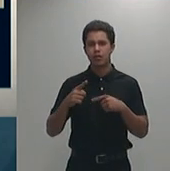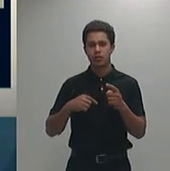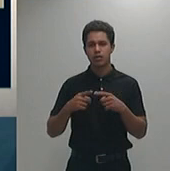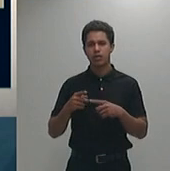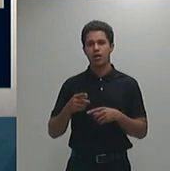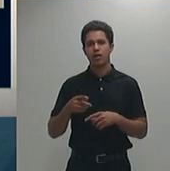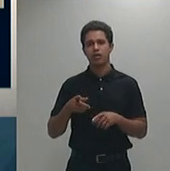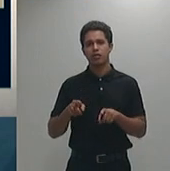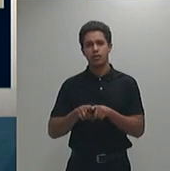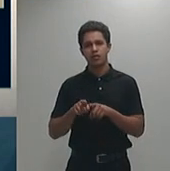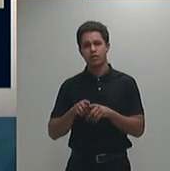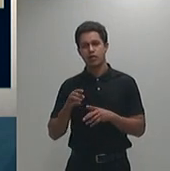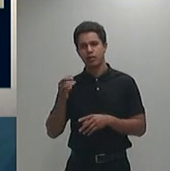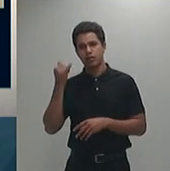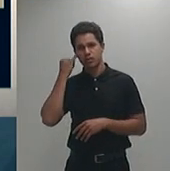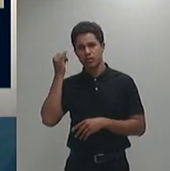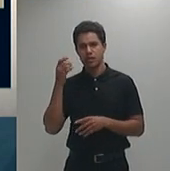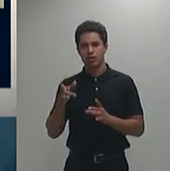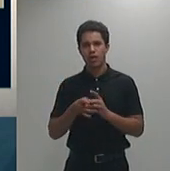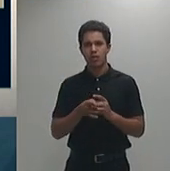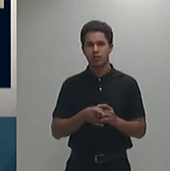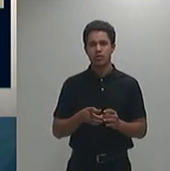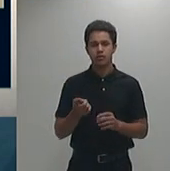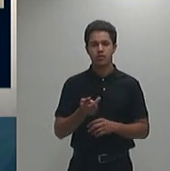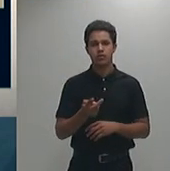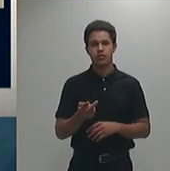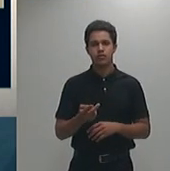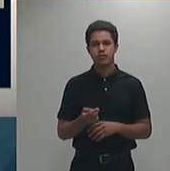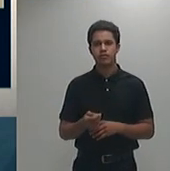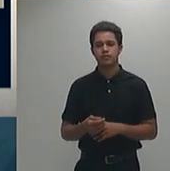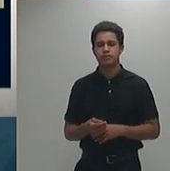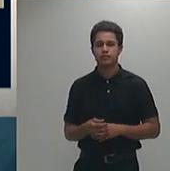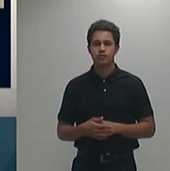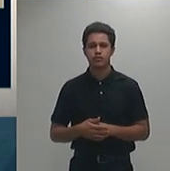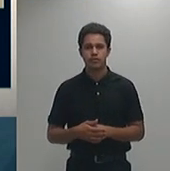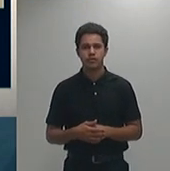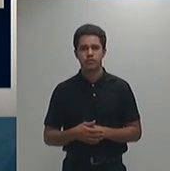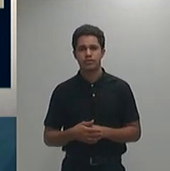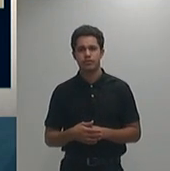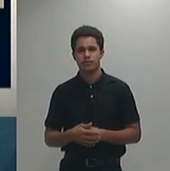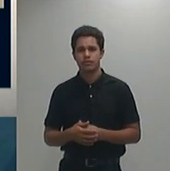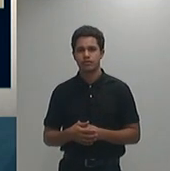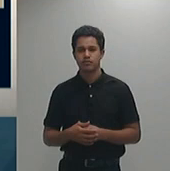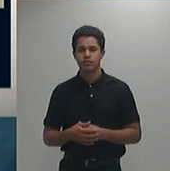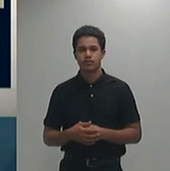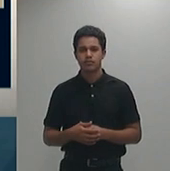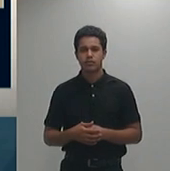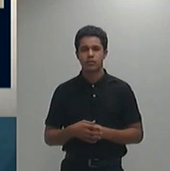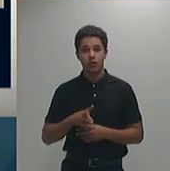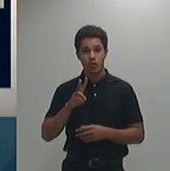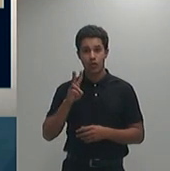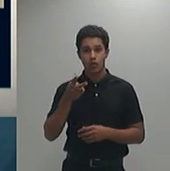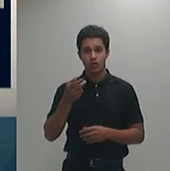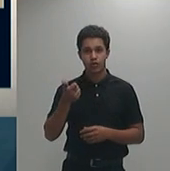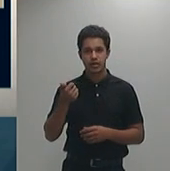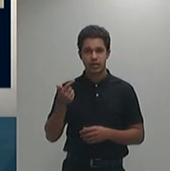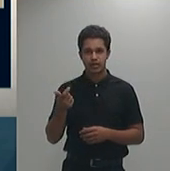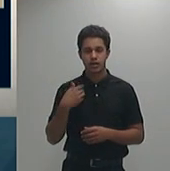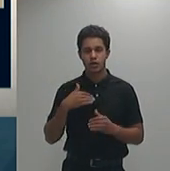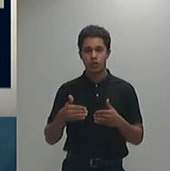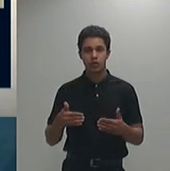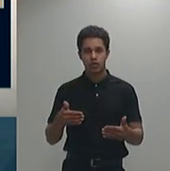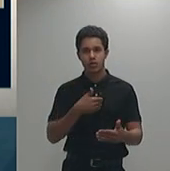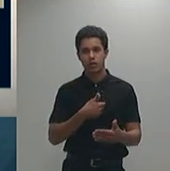considerados entre ser strass dos autos a Kim 2017 Ministério Público Federal